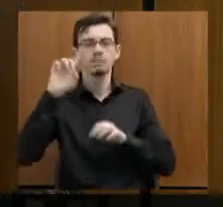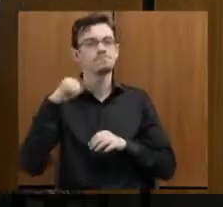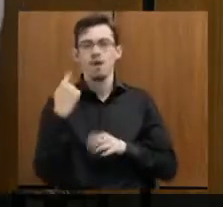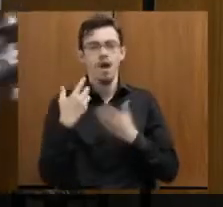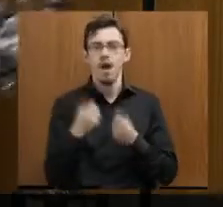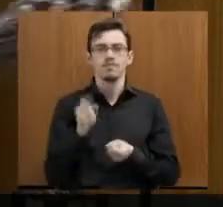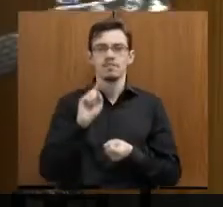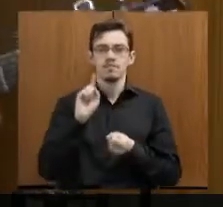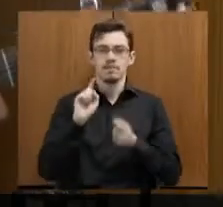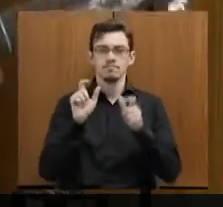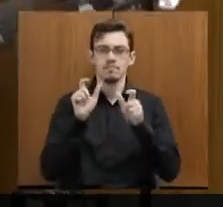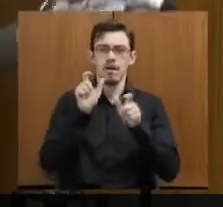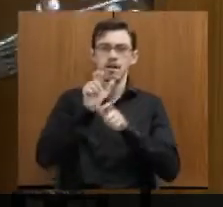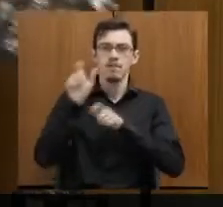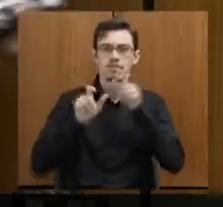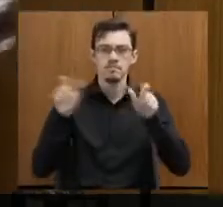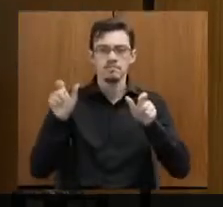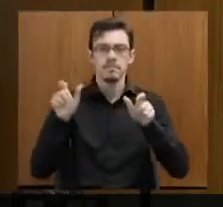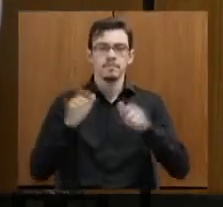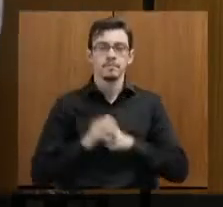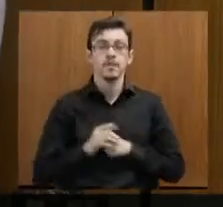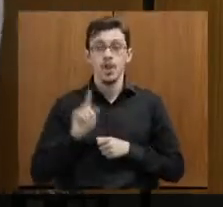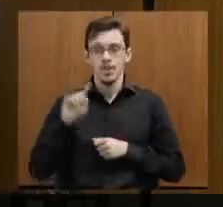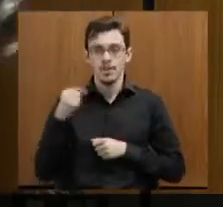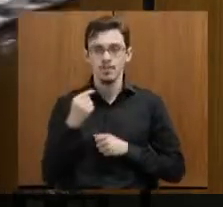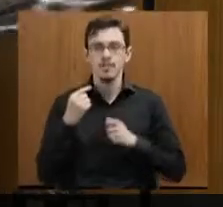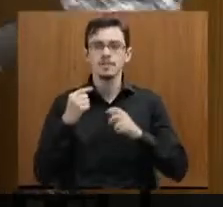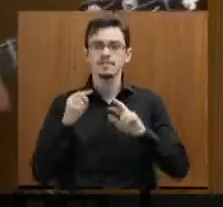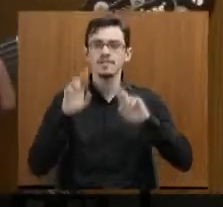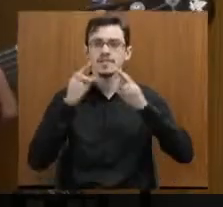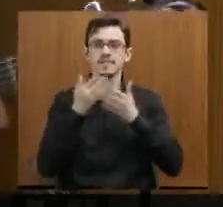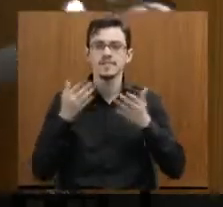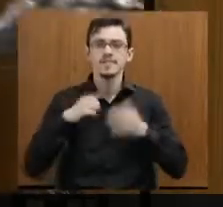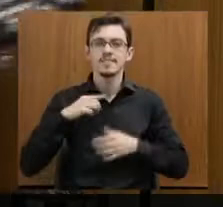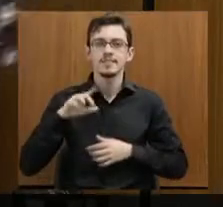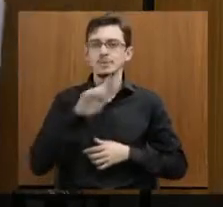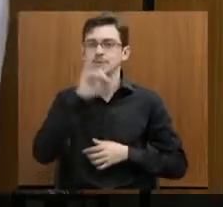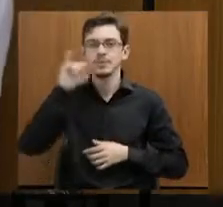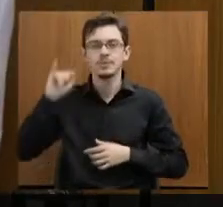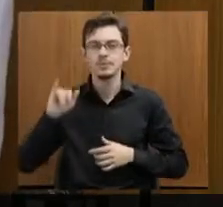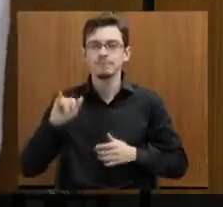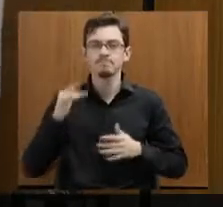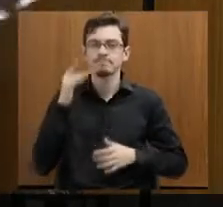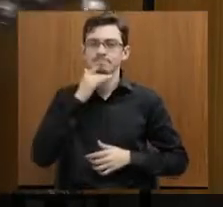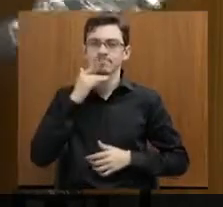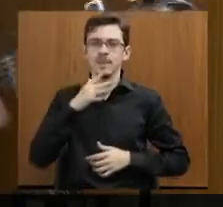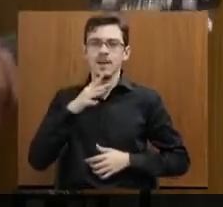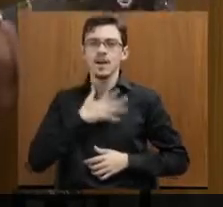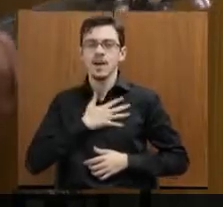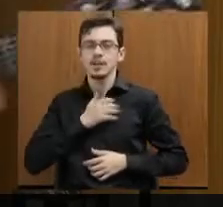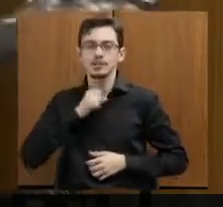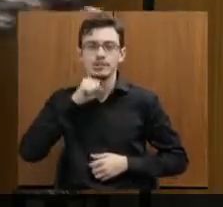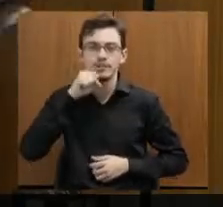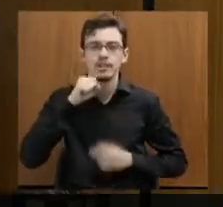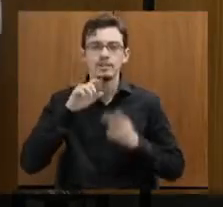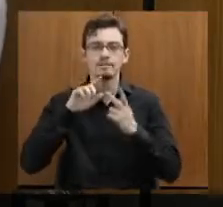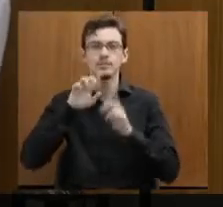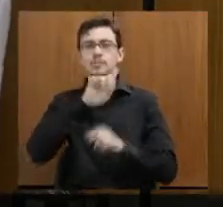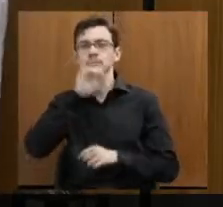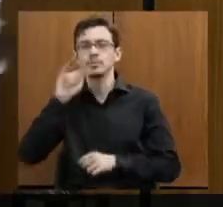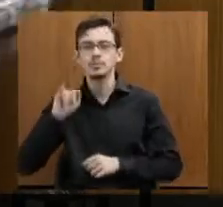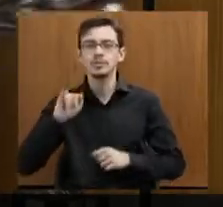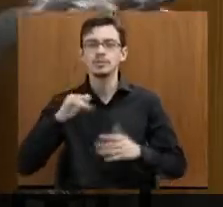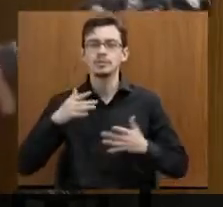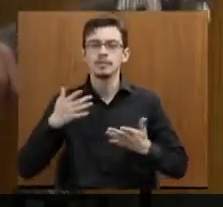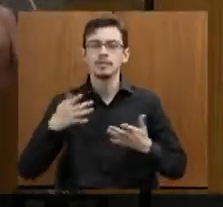ligeiramente deseja para todo mundo um bom dia cheio de ajé e com muita luz e que